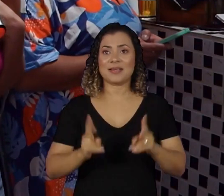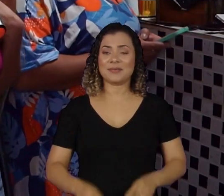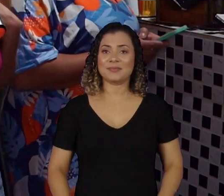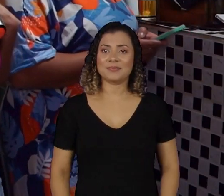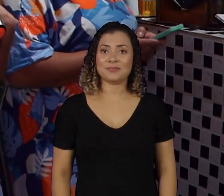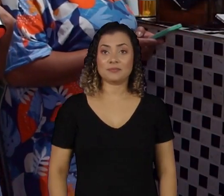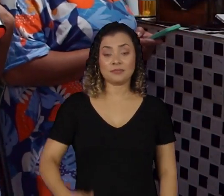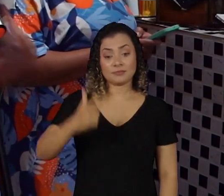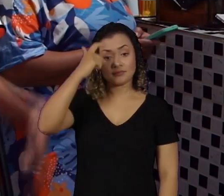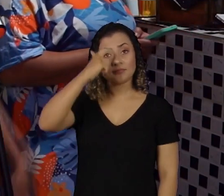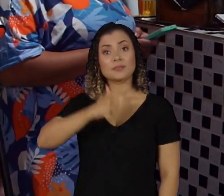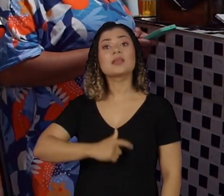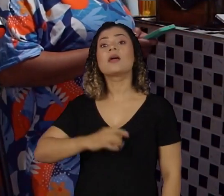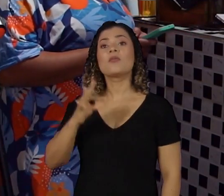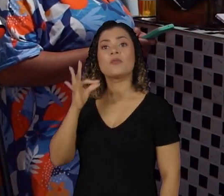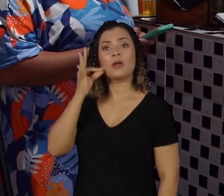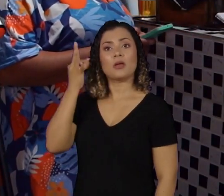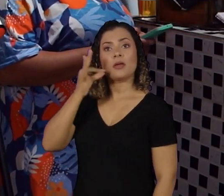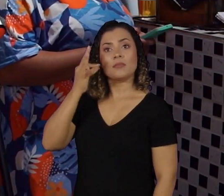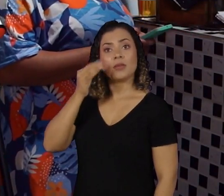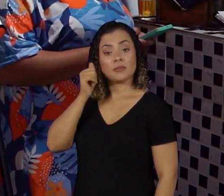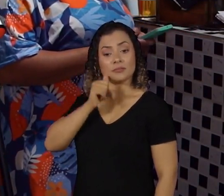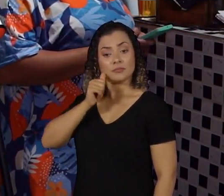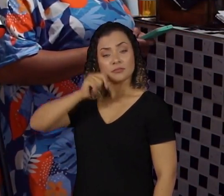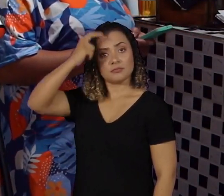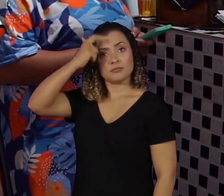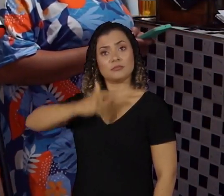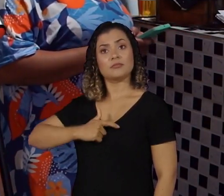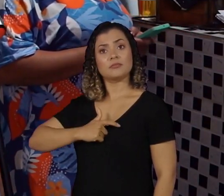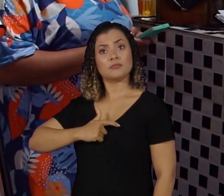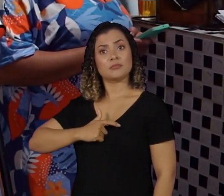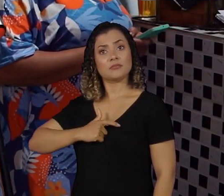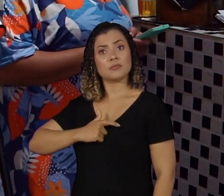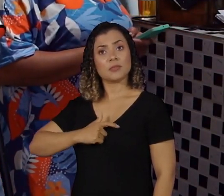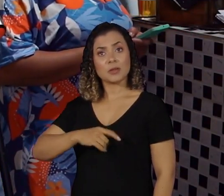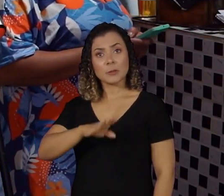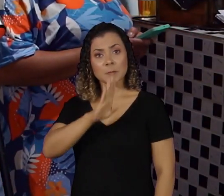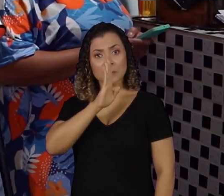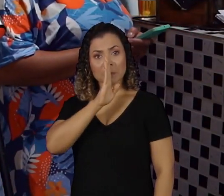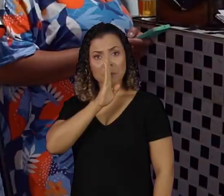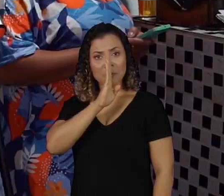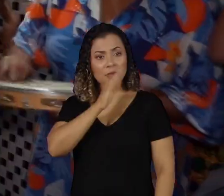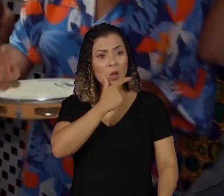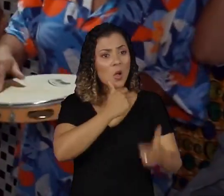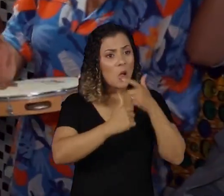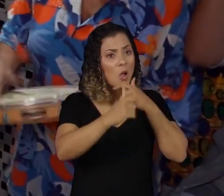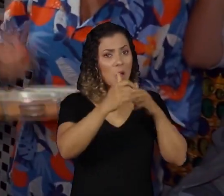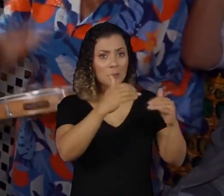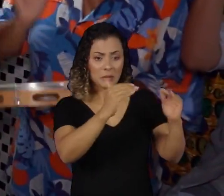fêmea, me mantenho como sentinela e não duro na sombra dos homens.